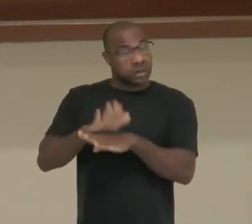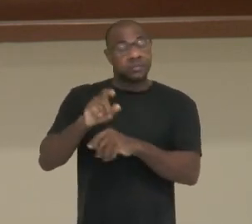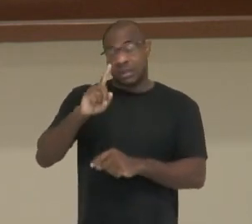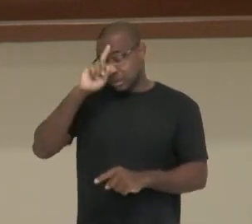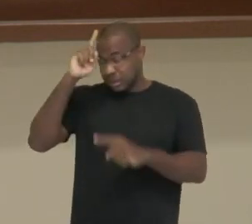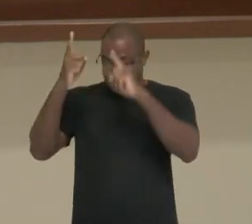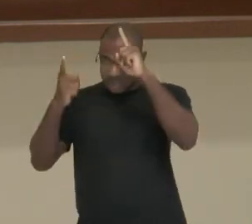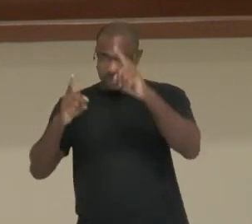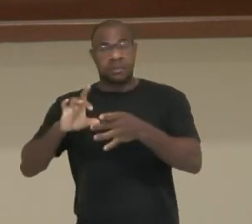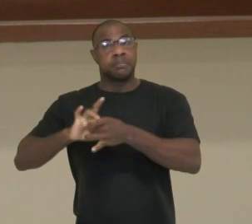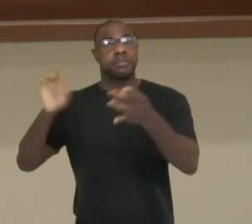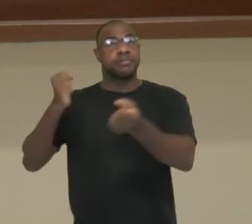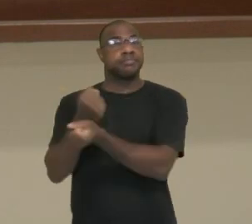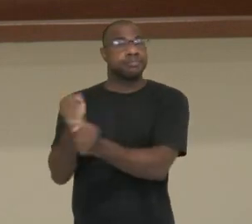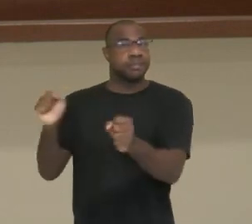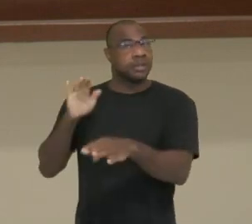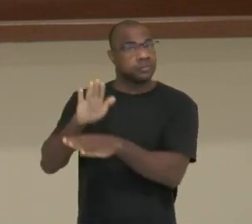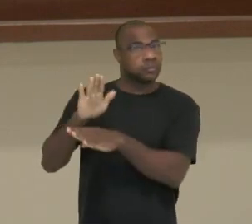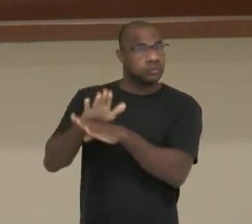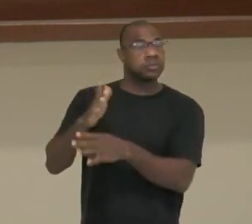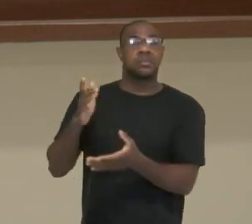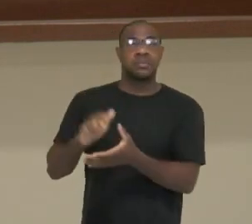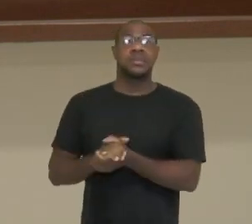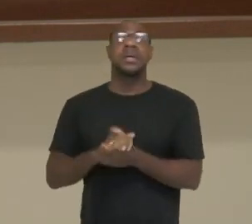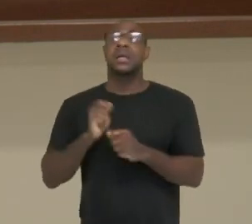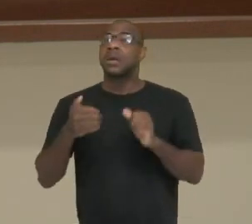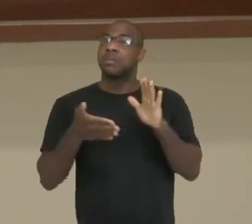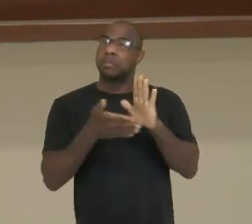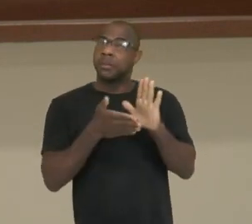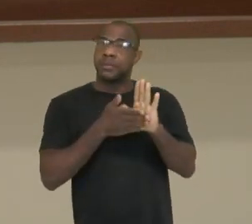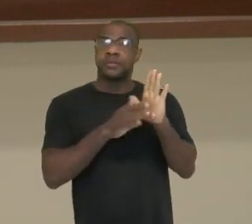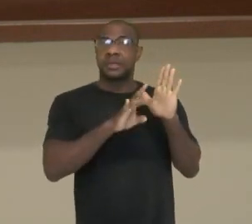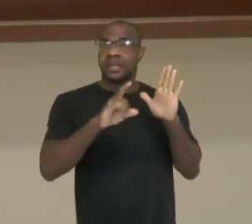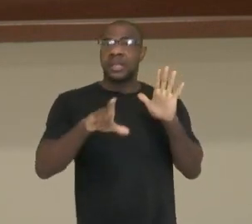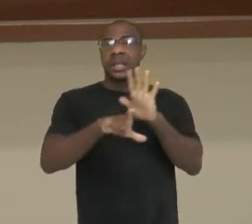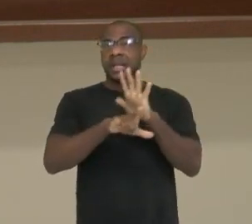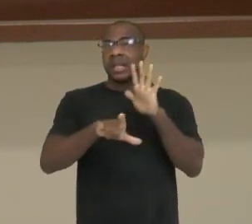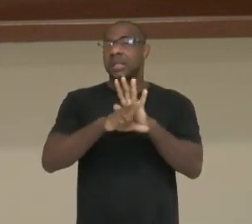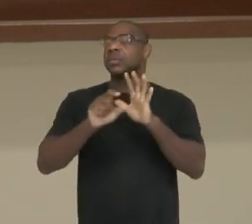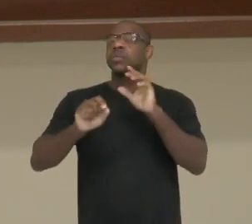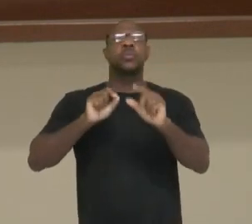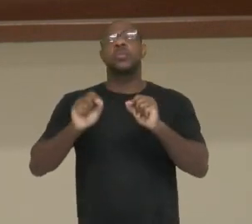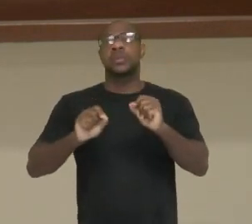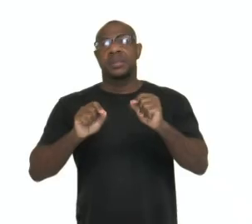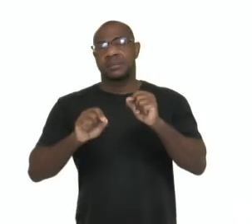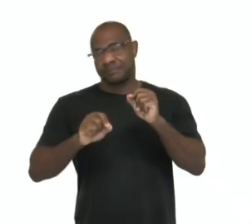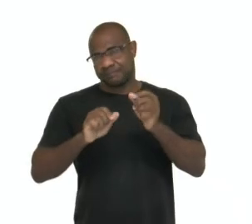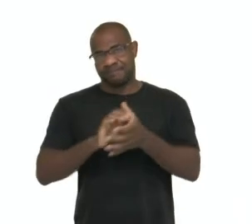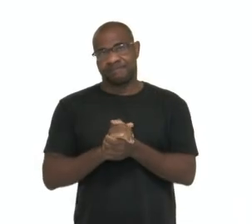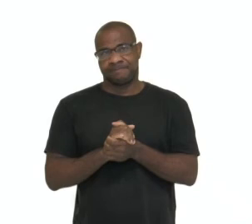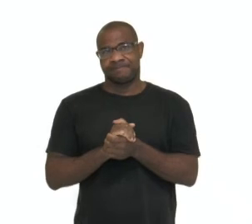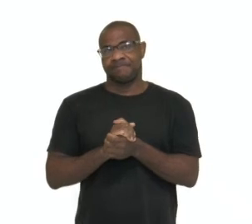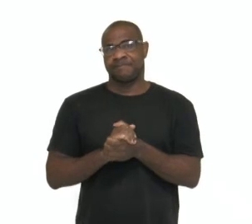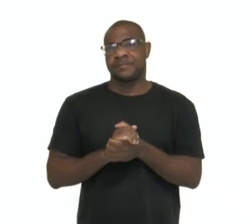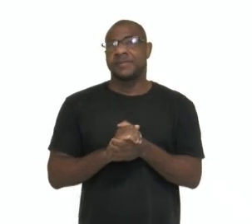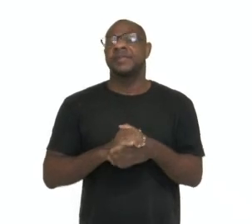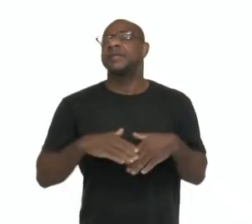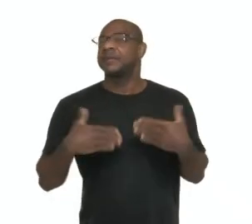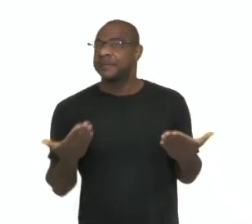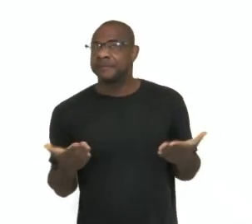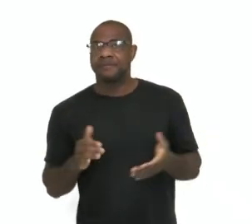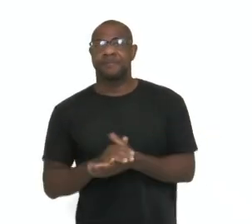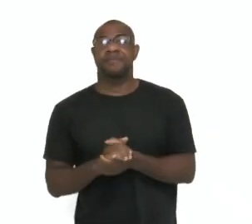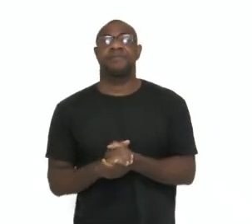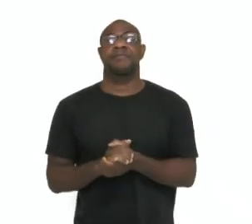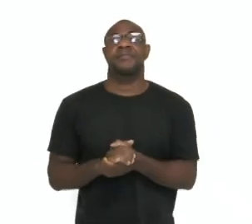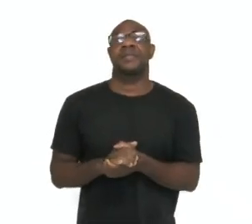ideias abolicionistas. O que propunham cada uma dessas leis? Bom, a Lei do Ventre Livre declarava